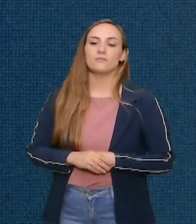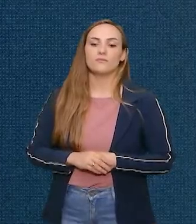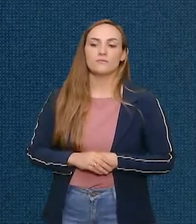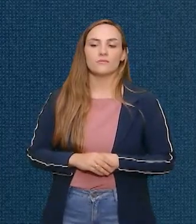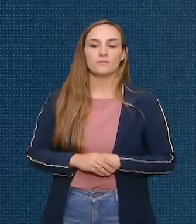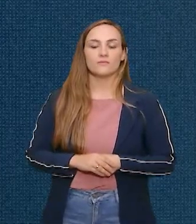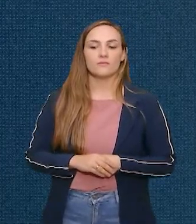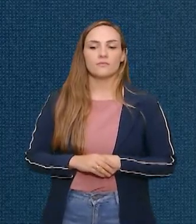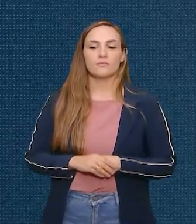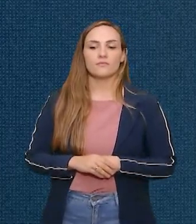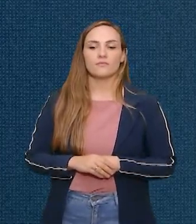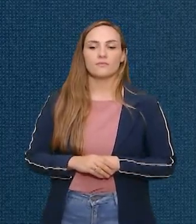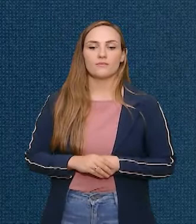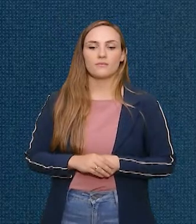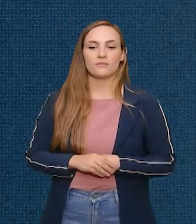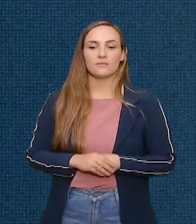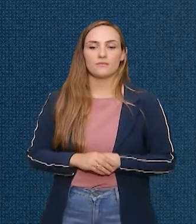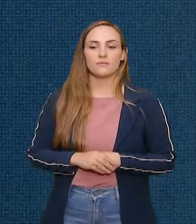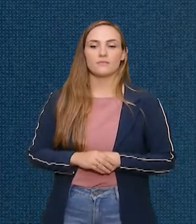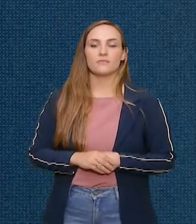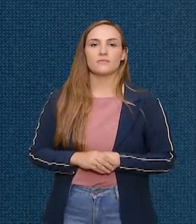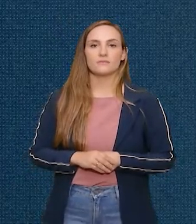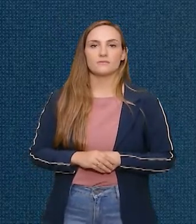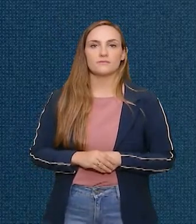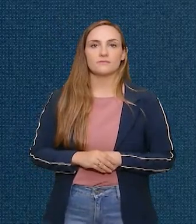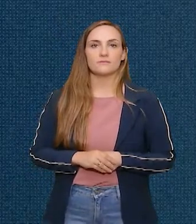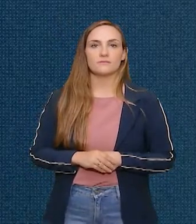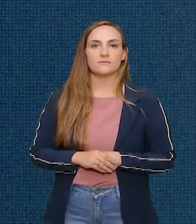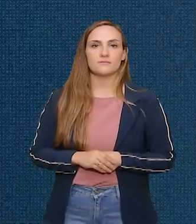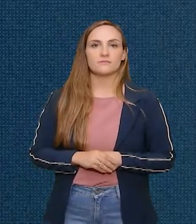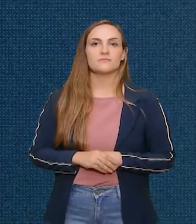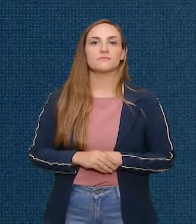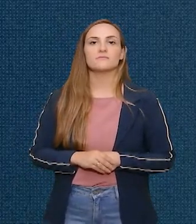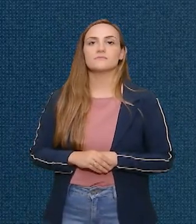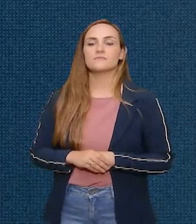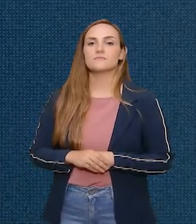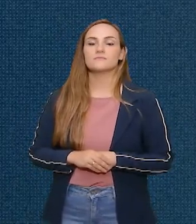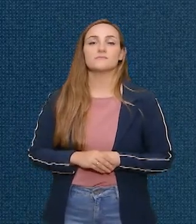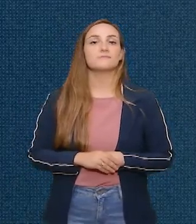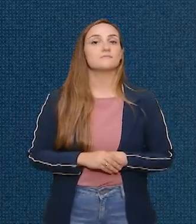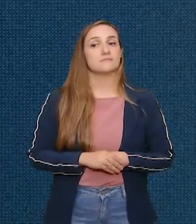noite. O que tu tá fazendo aí no mato, hein?